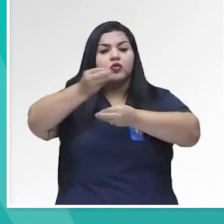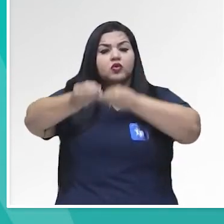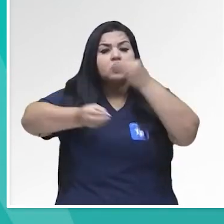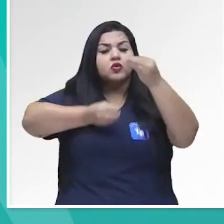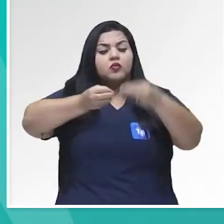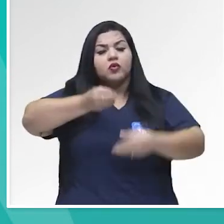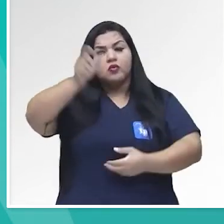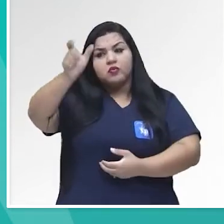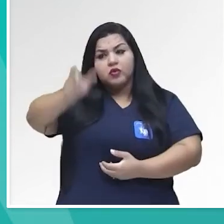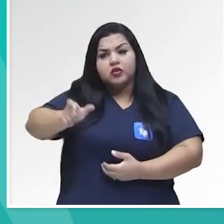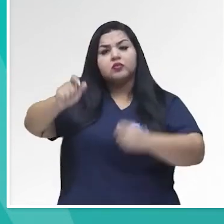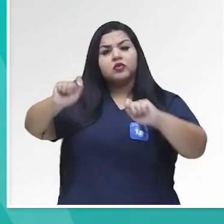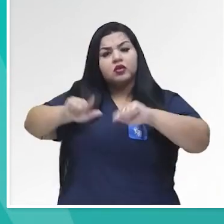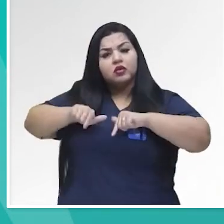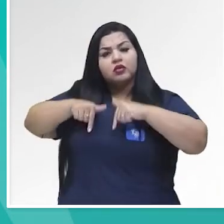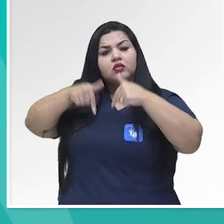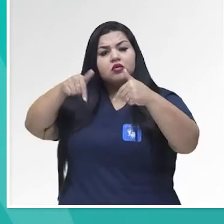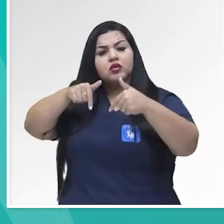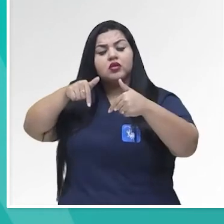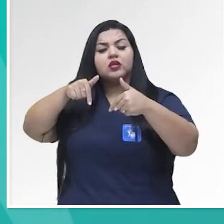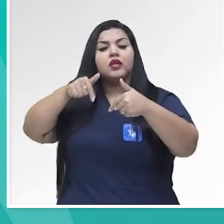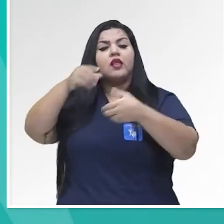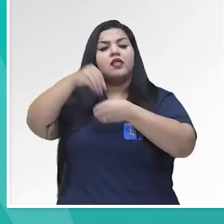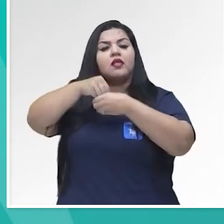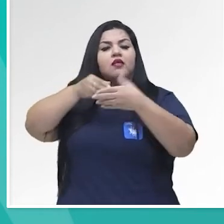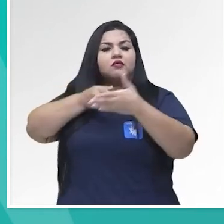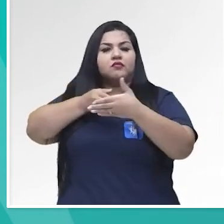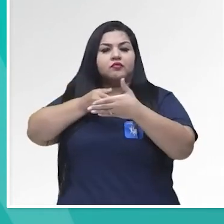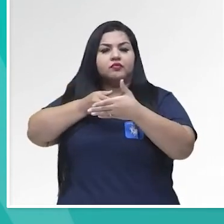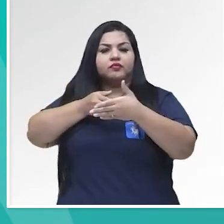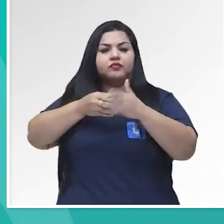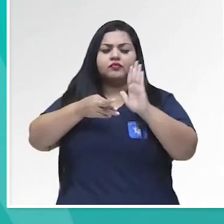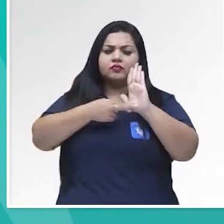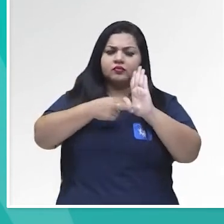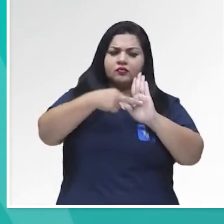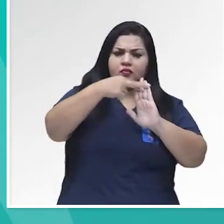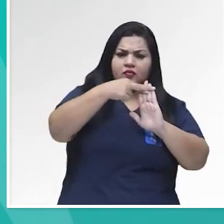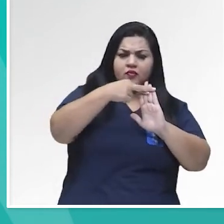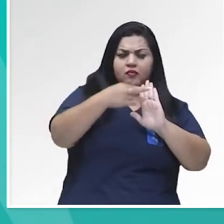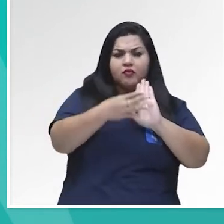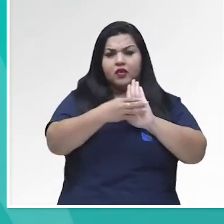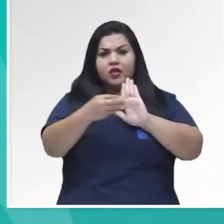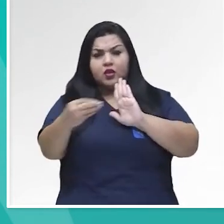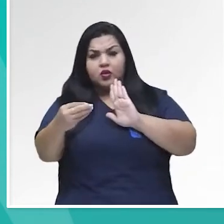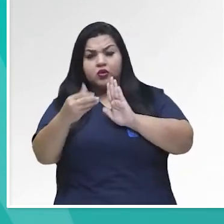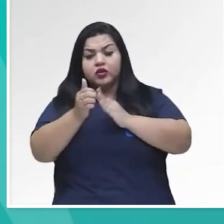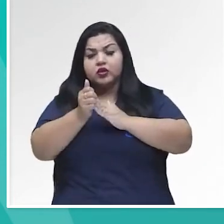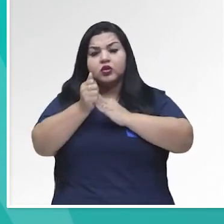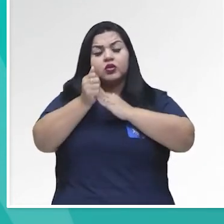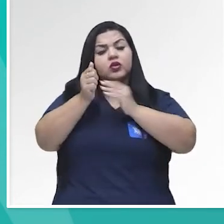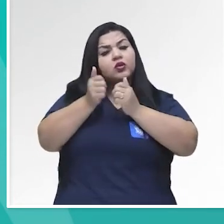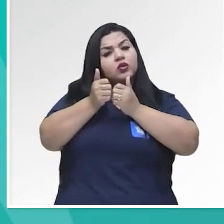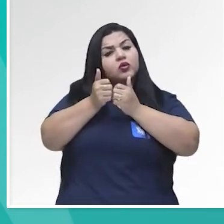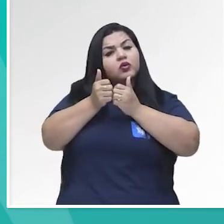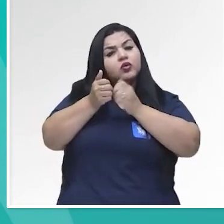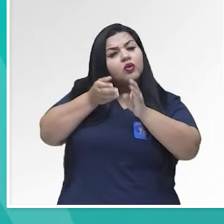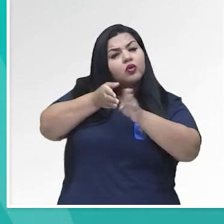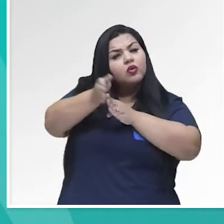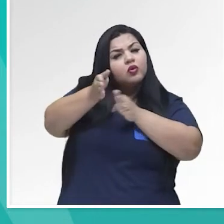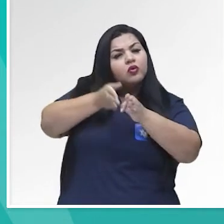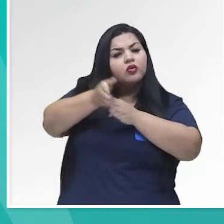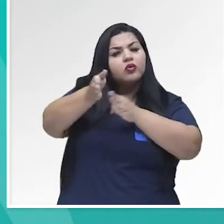deve agir dentro desses limites. Normas, modelos orientadores de um grupo que